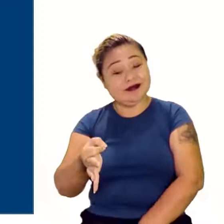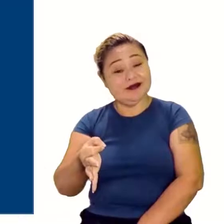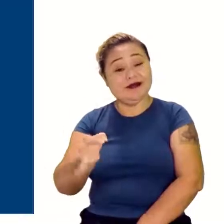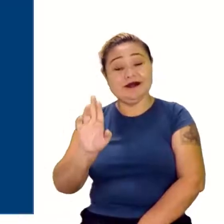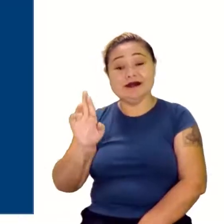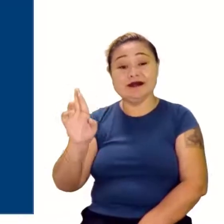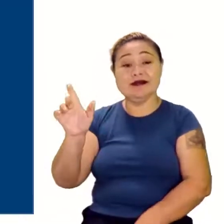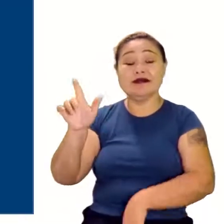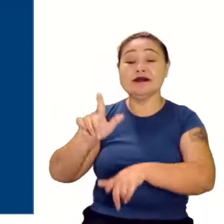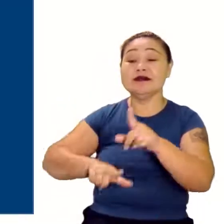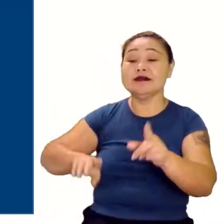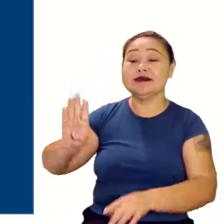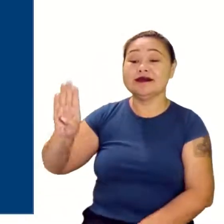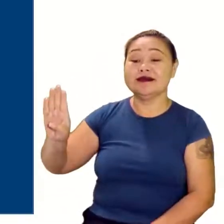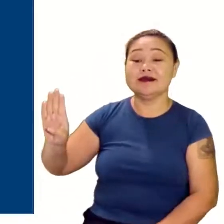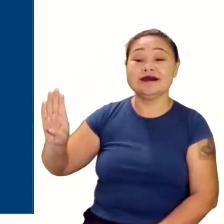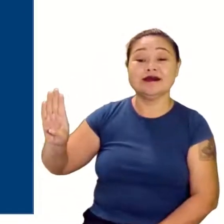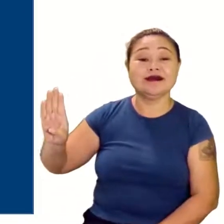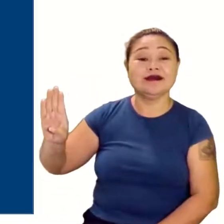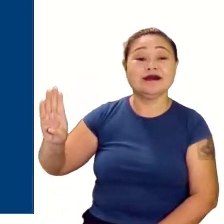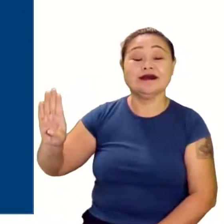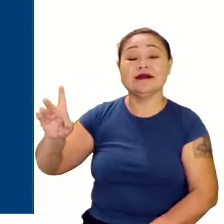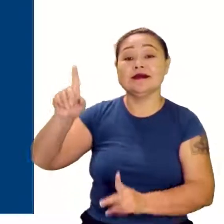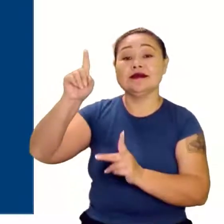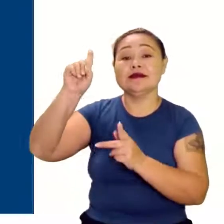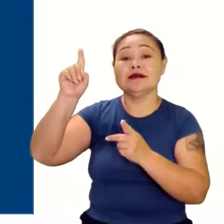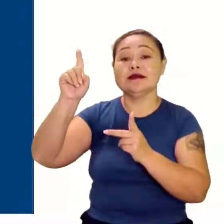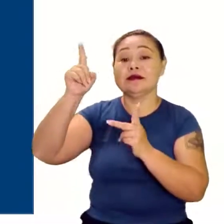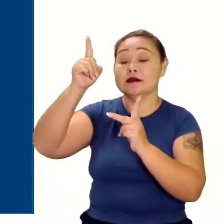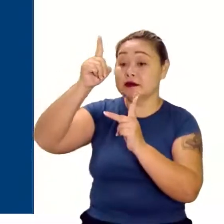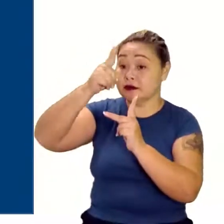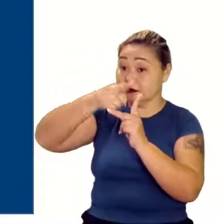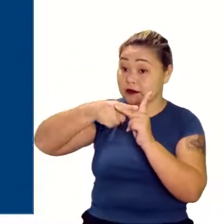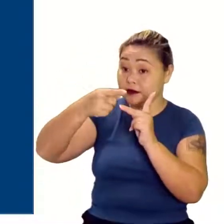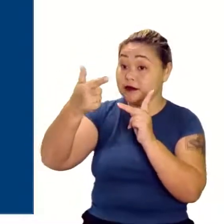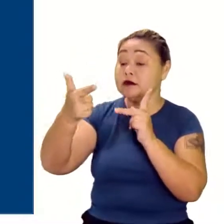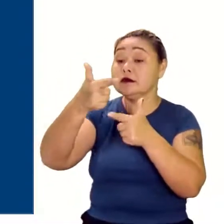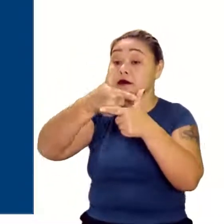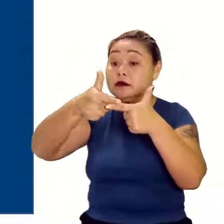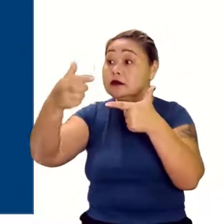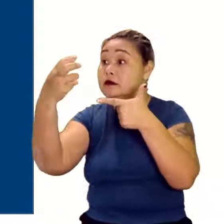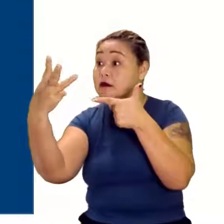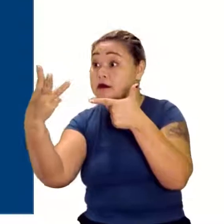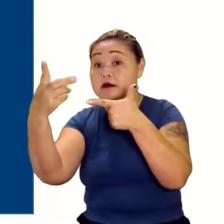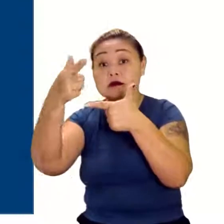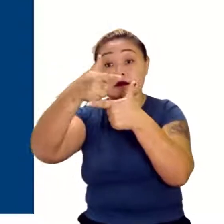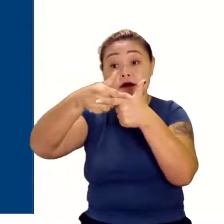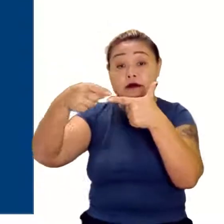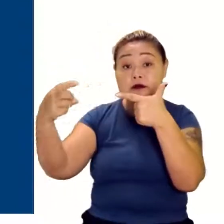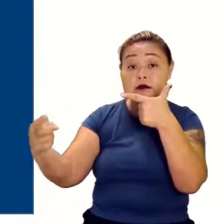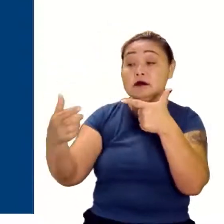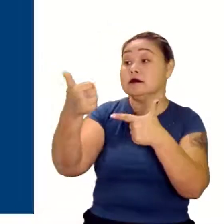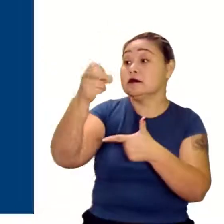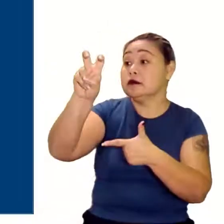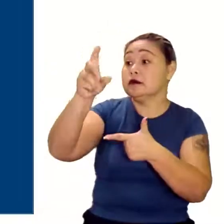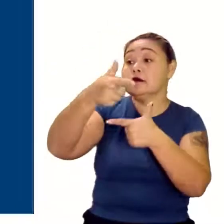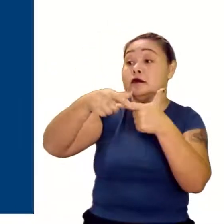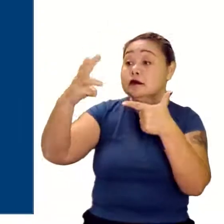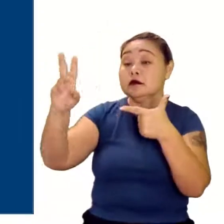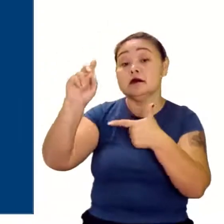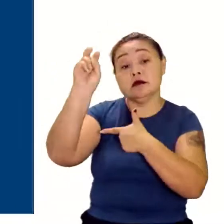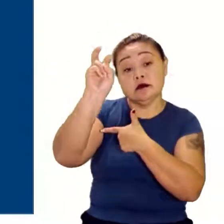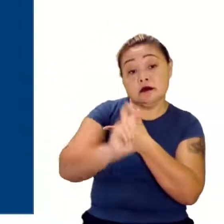letra B, porque a gente pode dividir aqui por 3, né? Por 3. Aí 15 dividido por 3 é